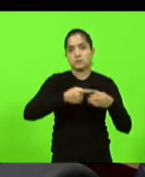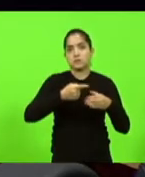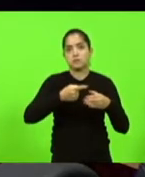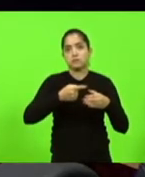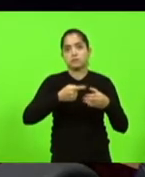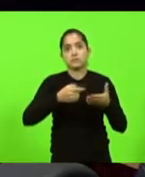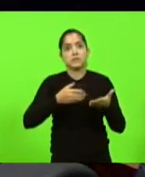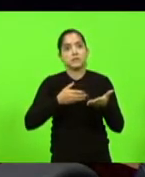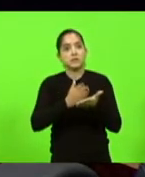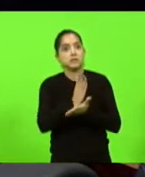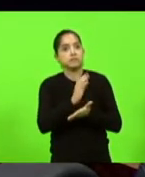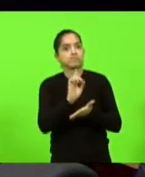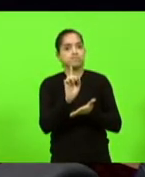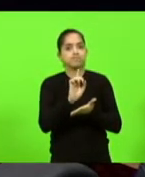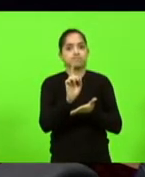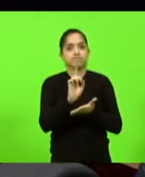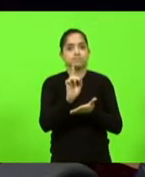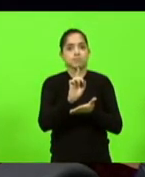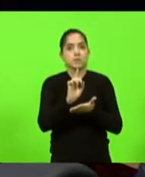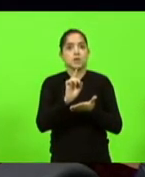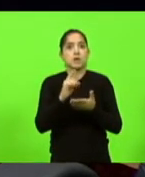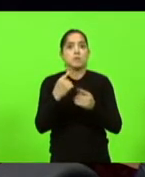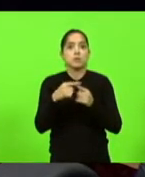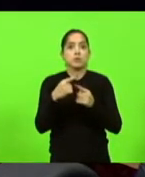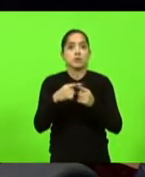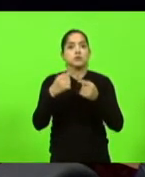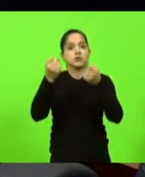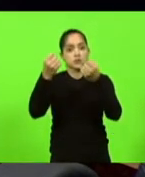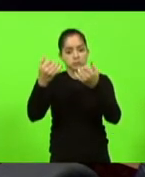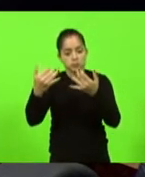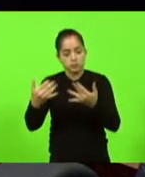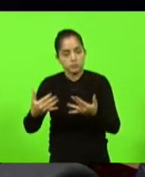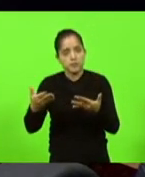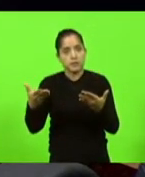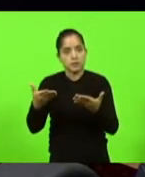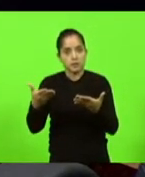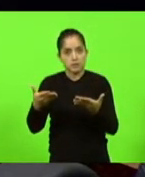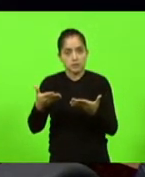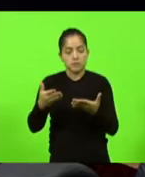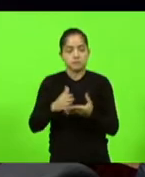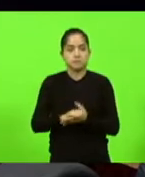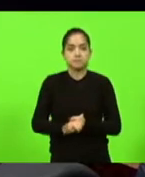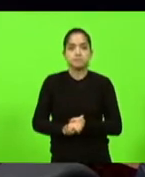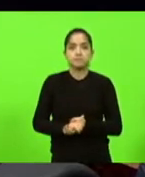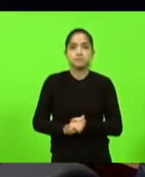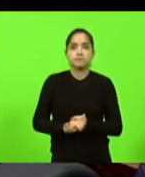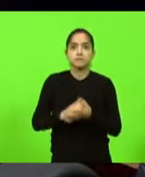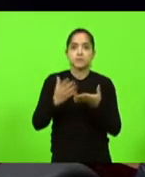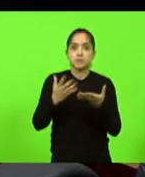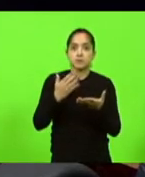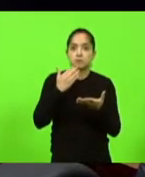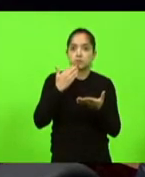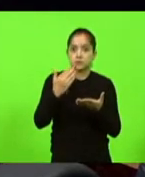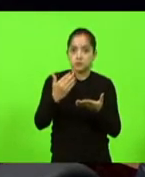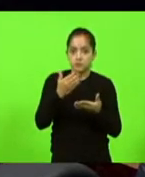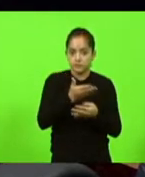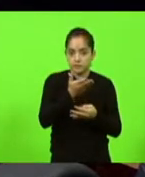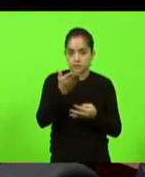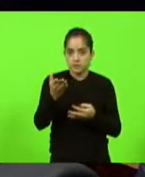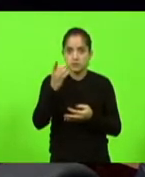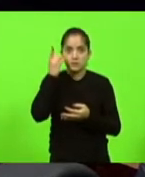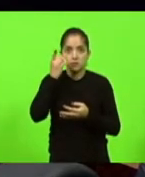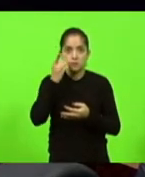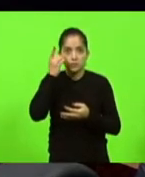aprovada pelas questões que já aqui colocamos. Portanto, quero aqui pedir aos senhores e senhoras